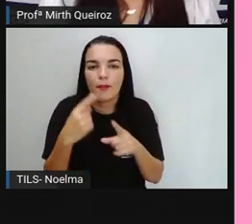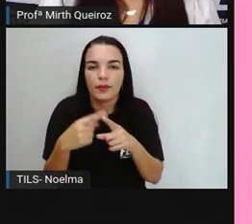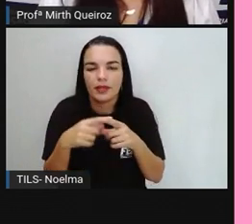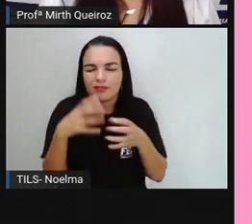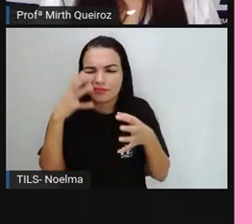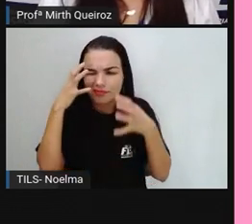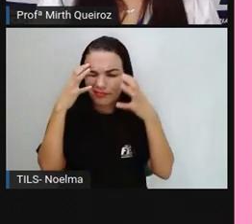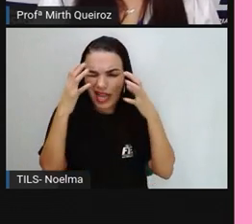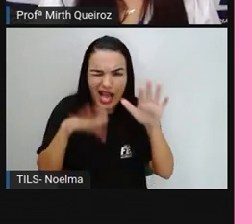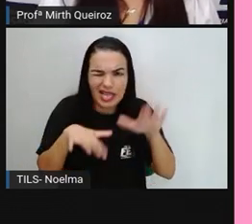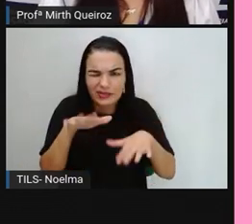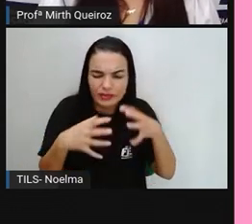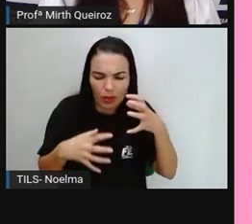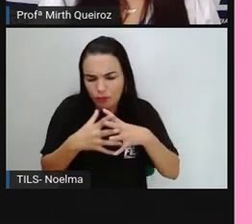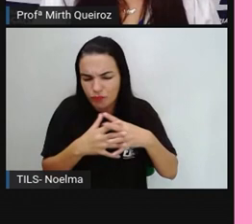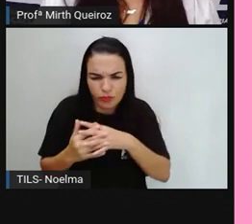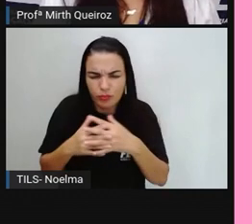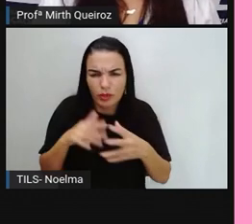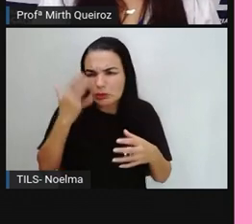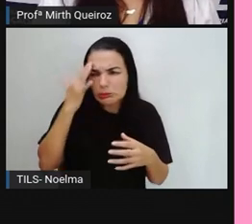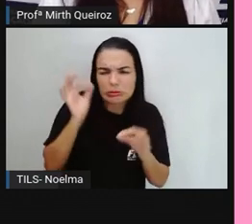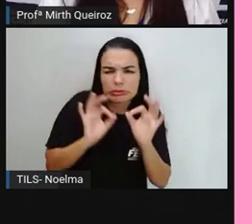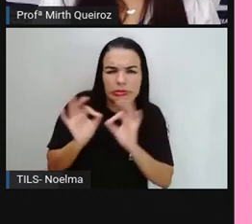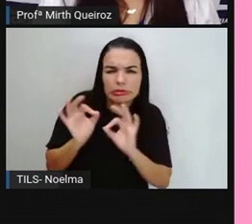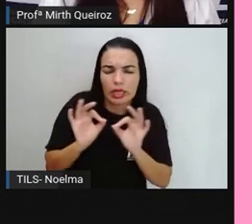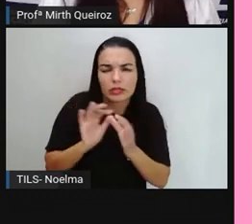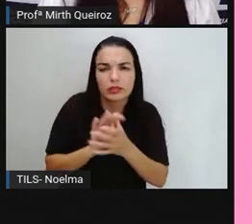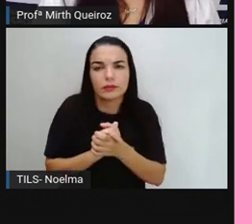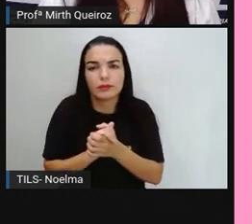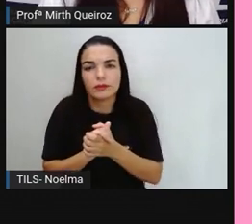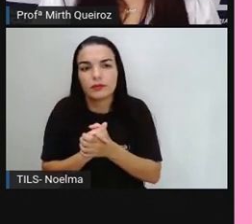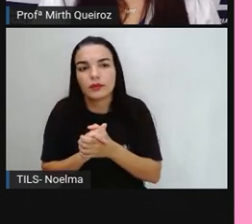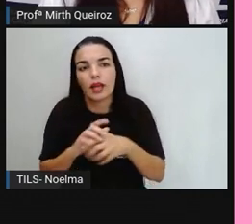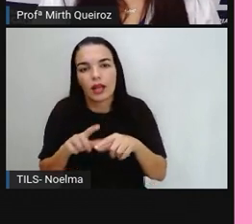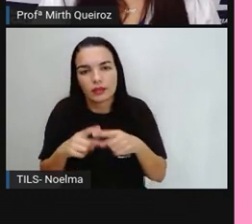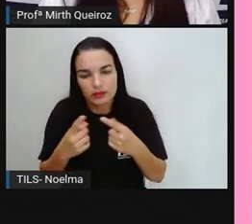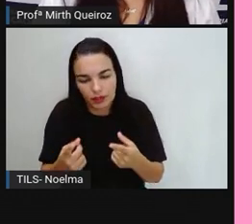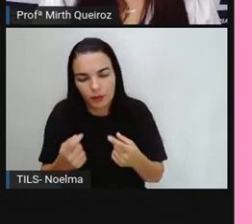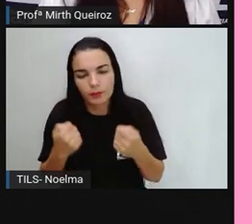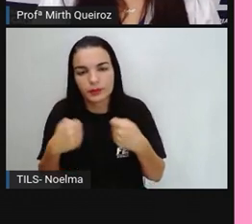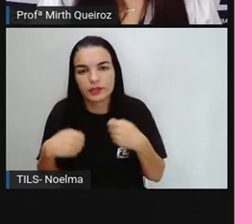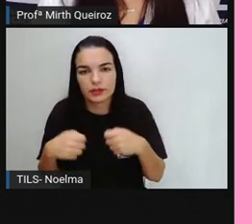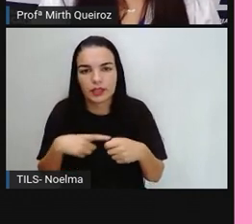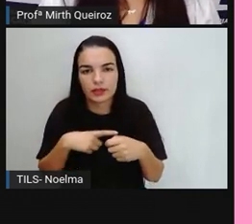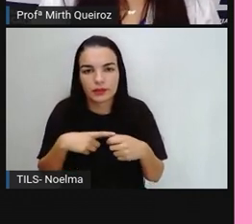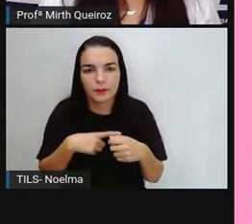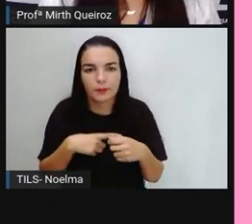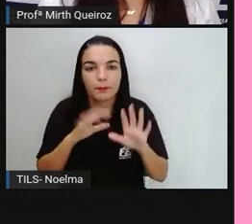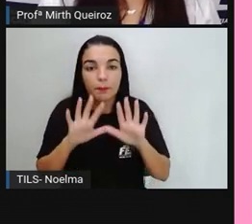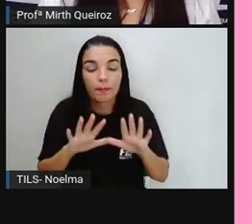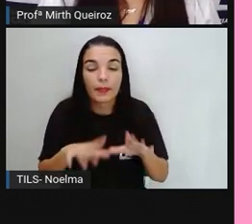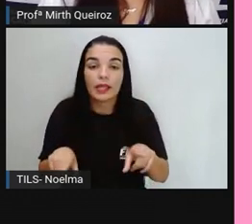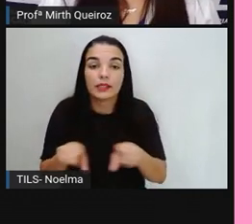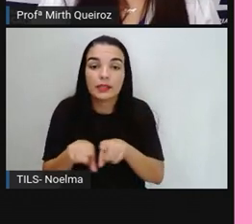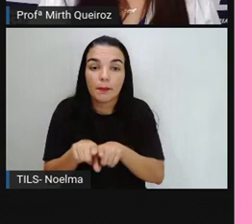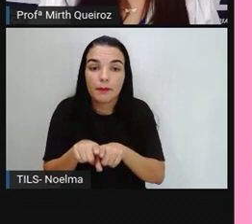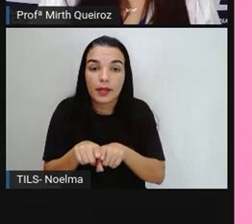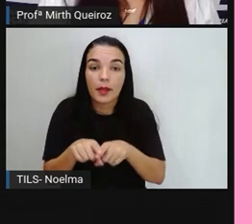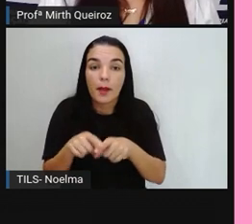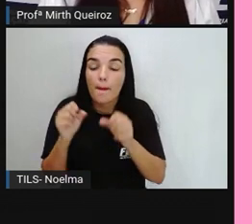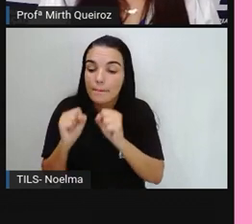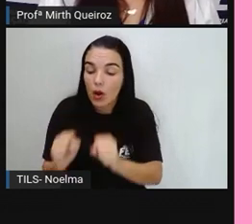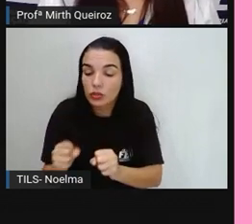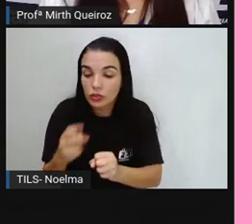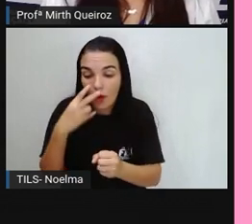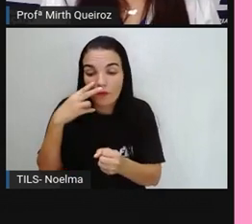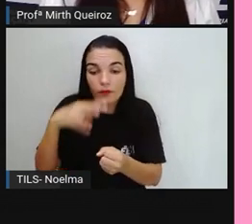confusas, assim, para que esteja mais claro aí a intenção do texto, né? Consultar o dicionário, caso